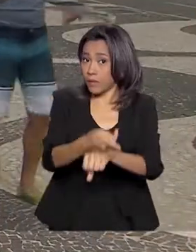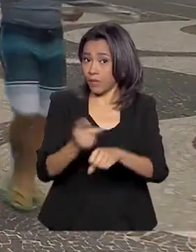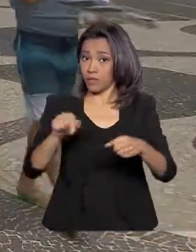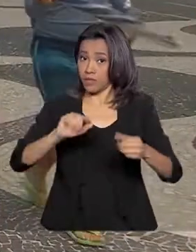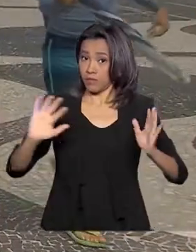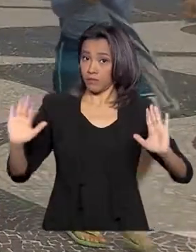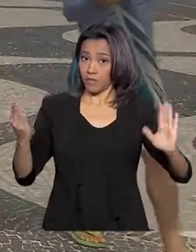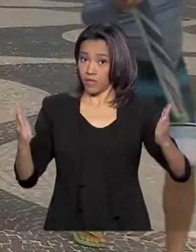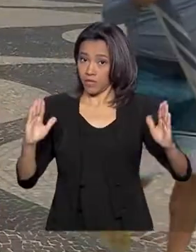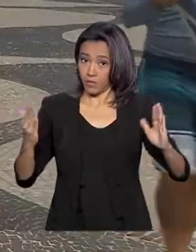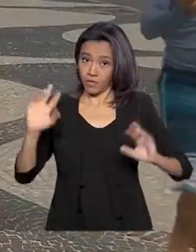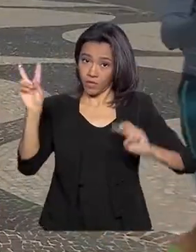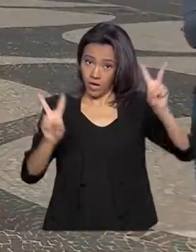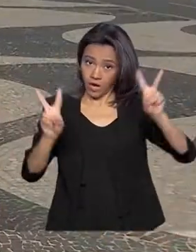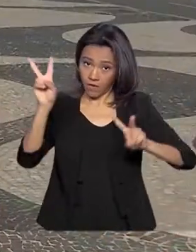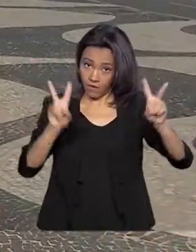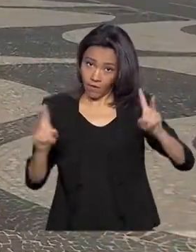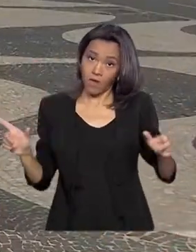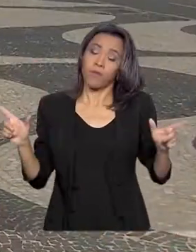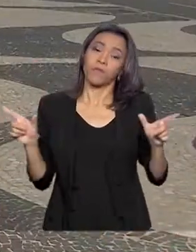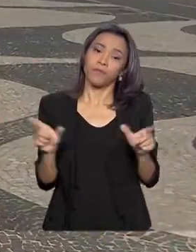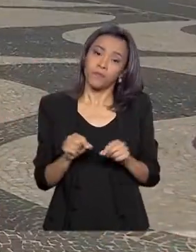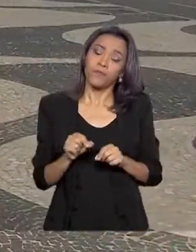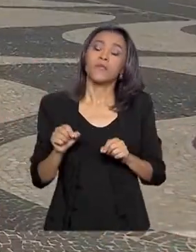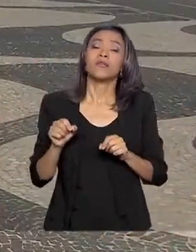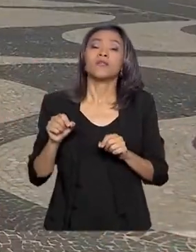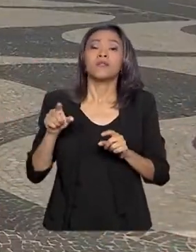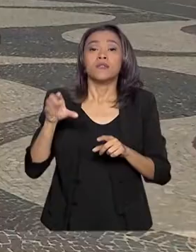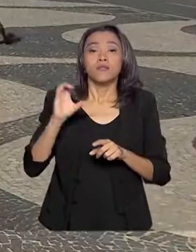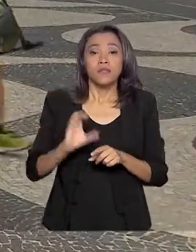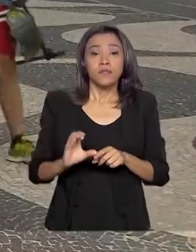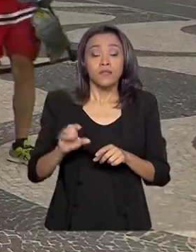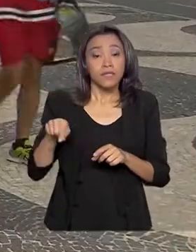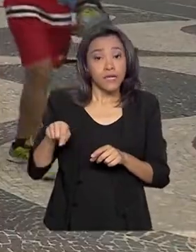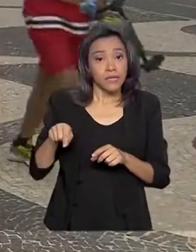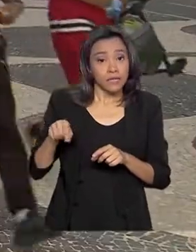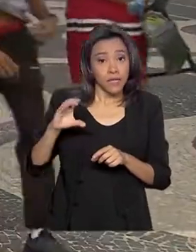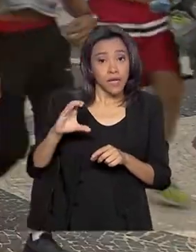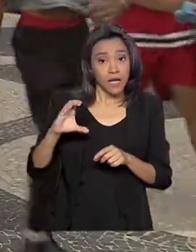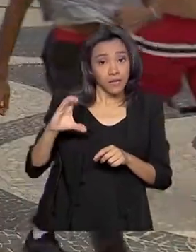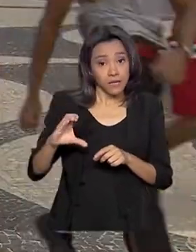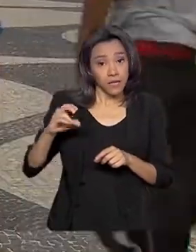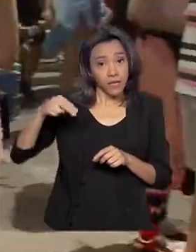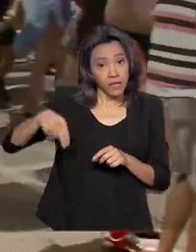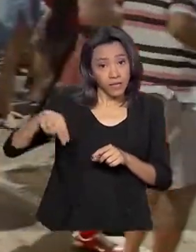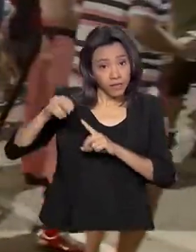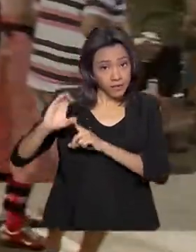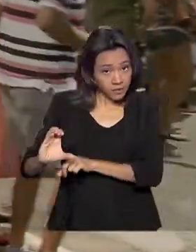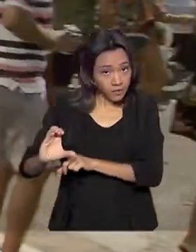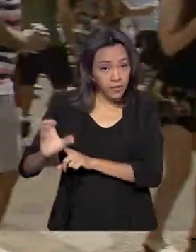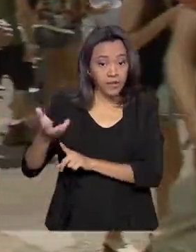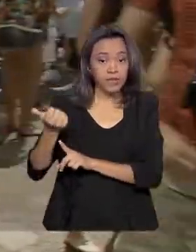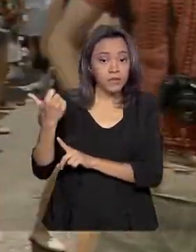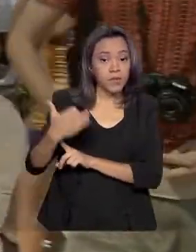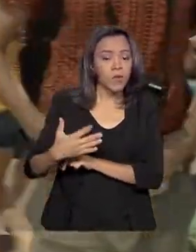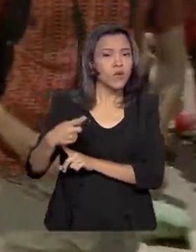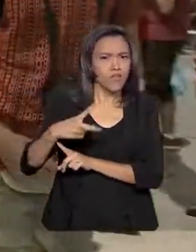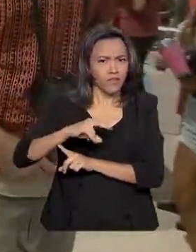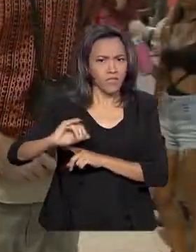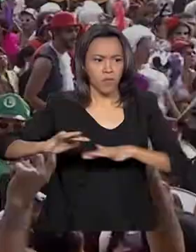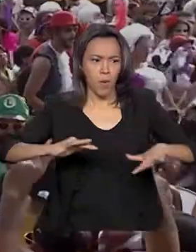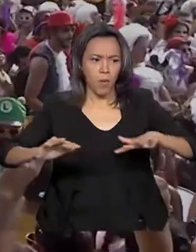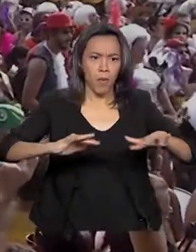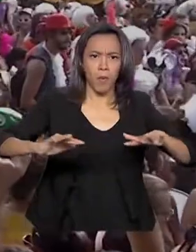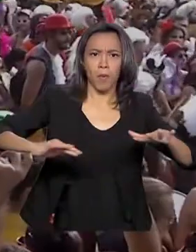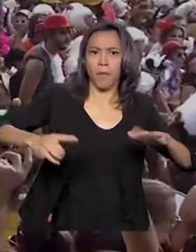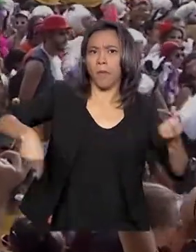De acordo com a Confederação Nacional do Comércio de Bens, Serviços e Turismos, a CNC, serão movimentados 8 bilhões de